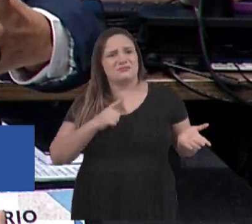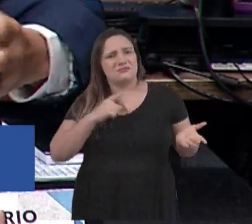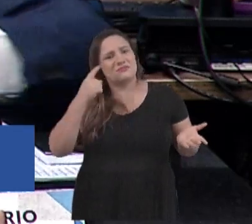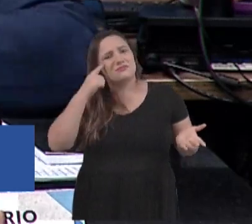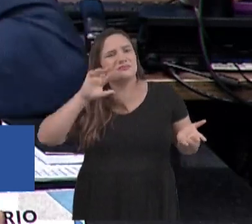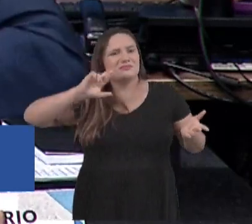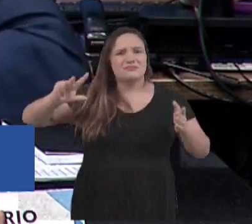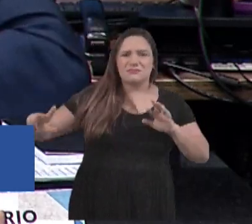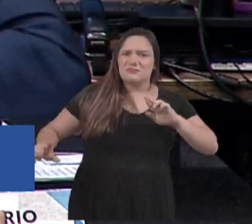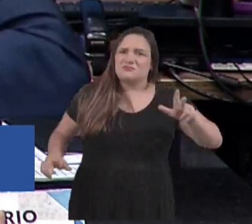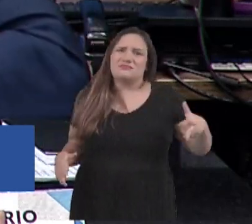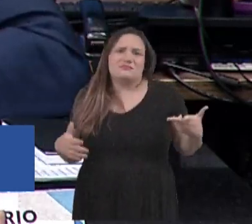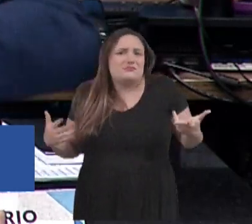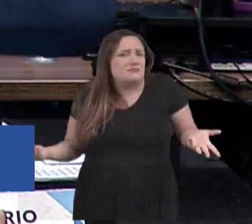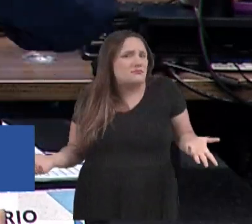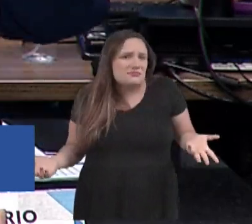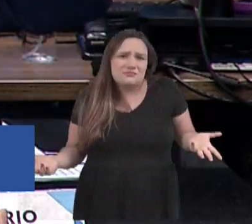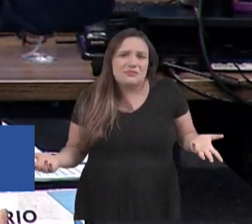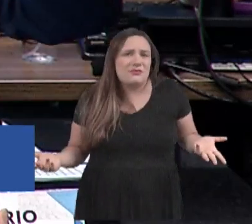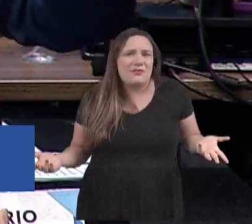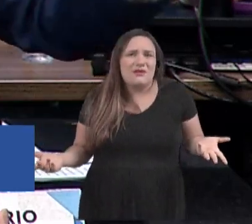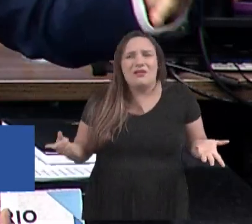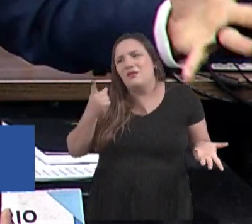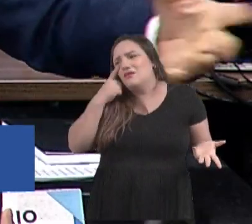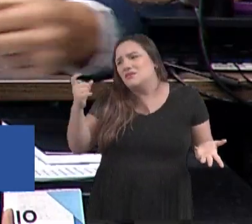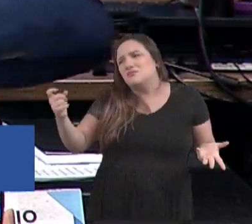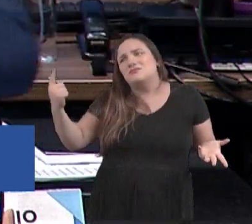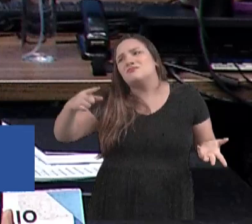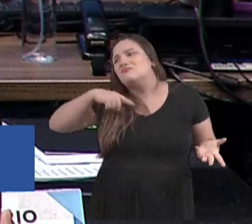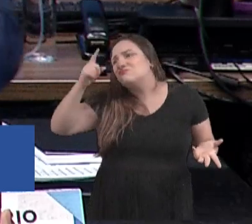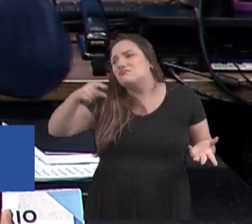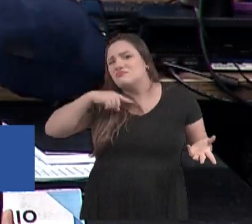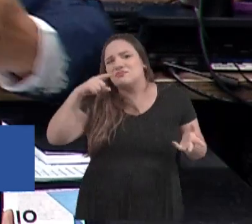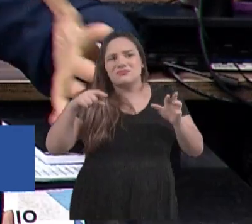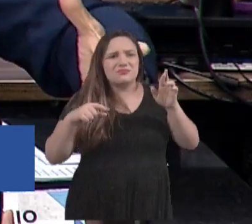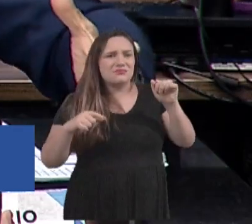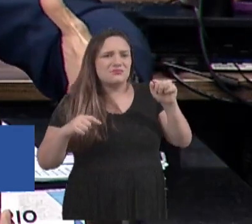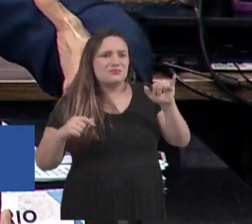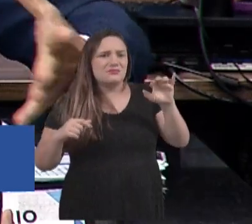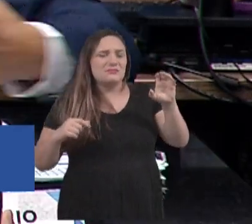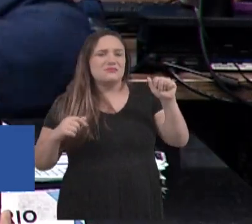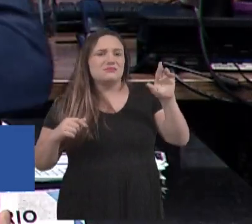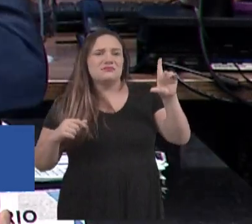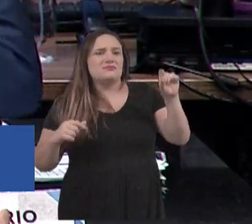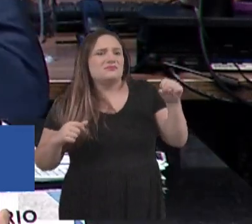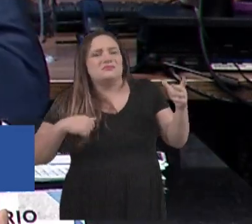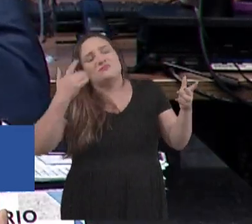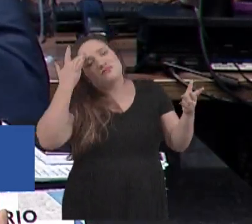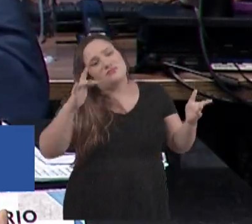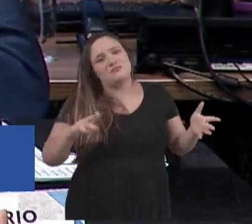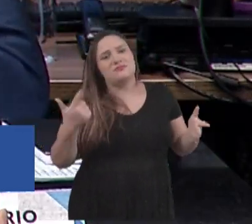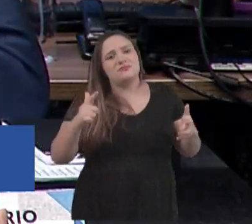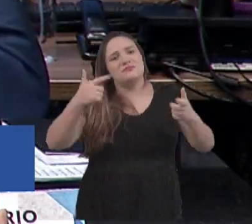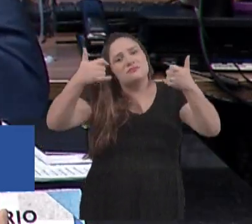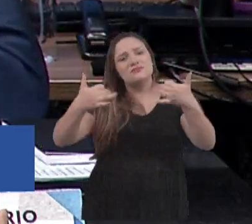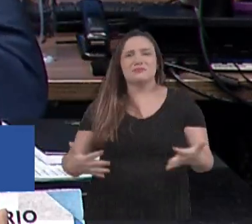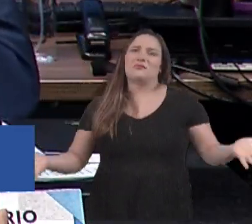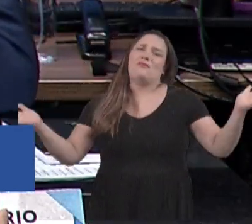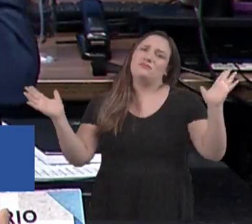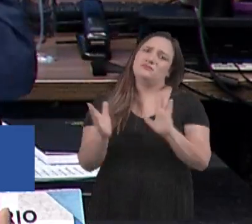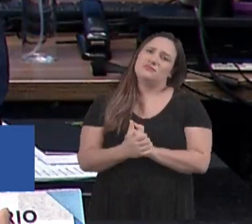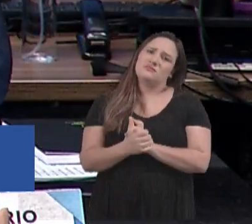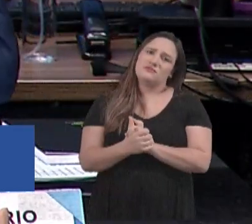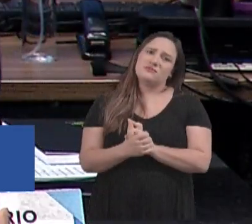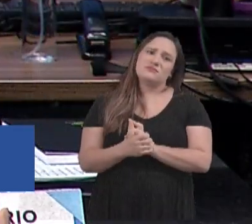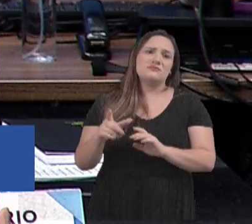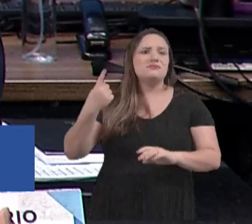interesse contrariado? Será que ele quis alguma coisa, o Ricardo Hayashi não atendeu? Porque não tem explicação. E a